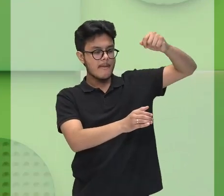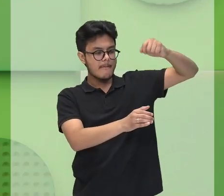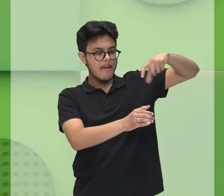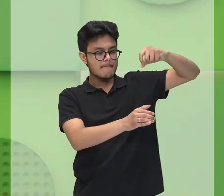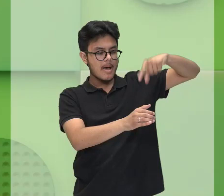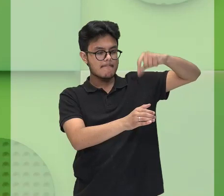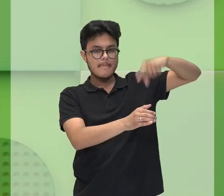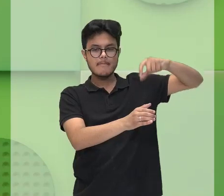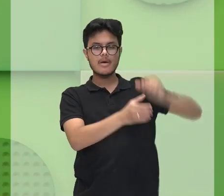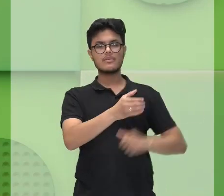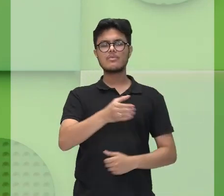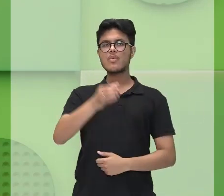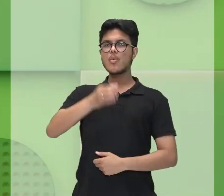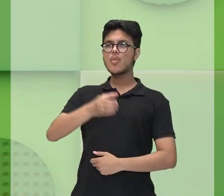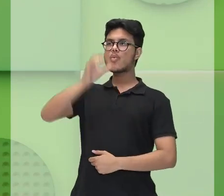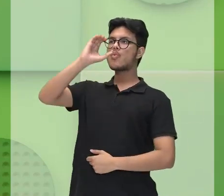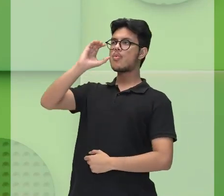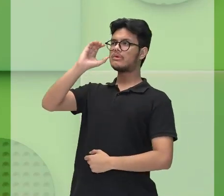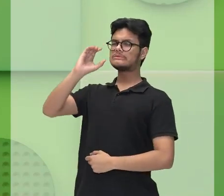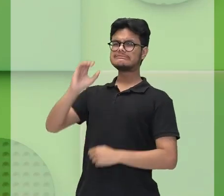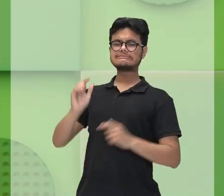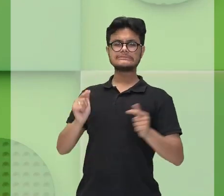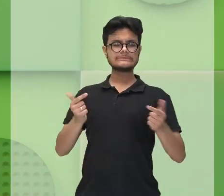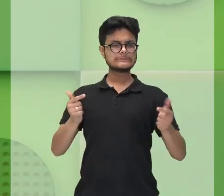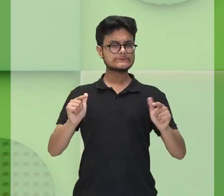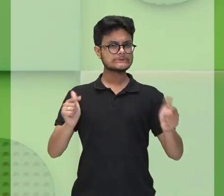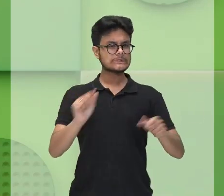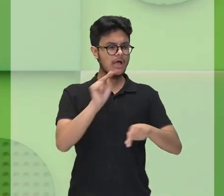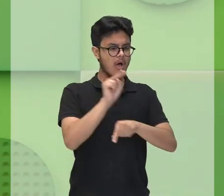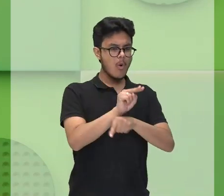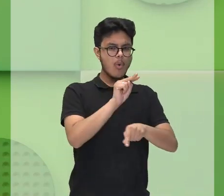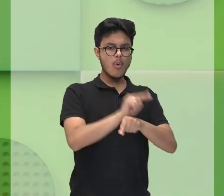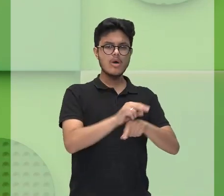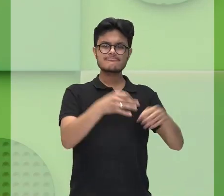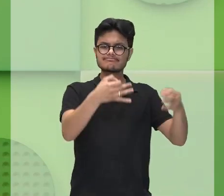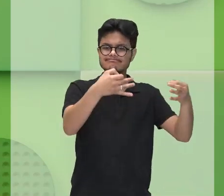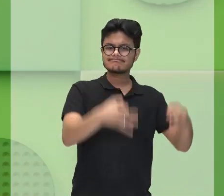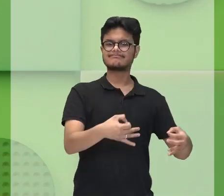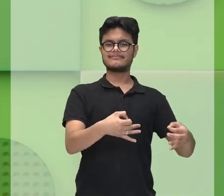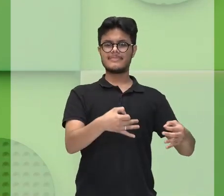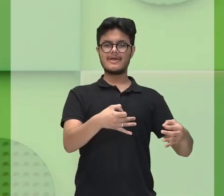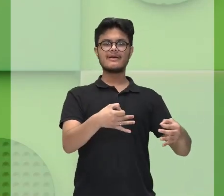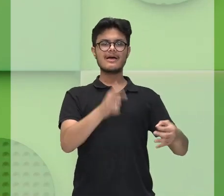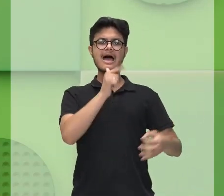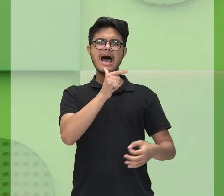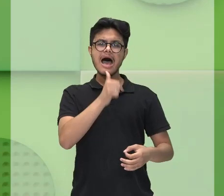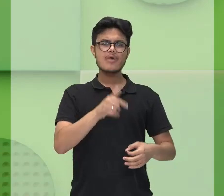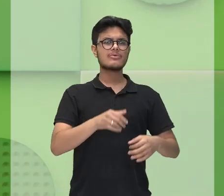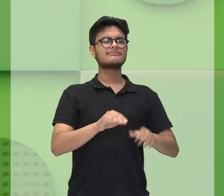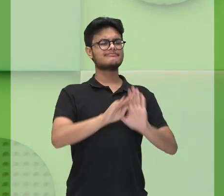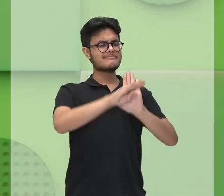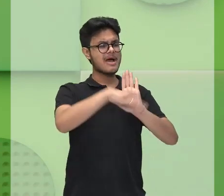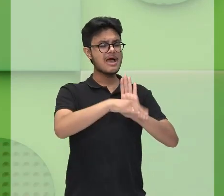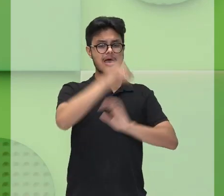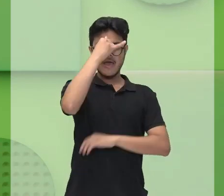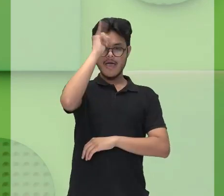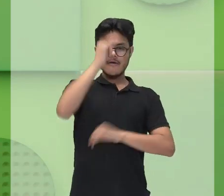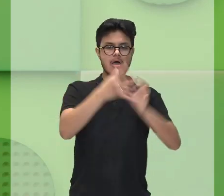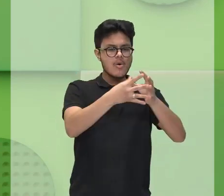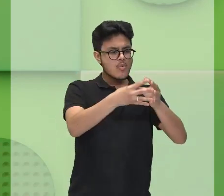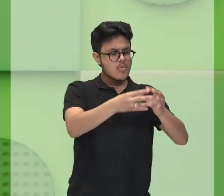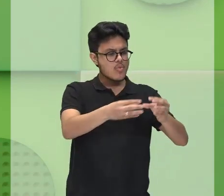água estava sem o tratamento adequado, né, de desinfecção, de todos